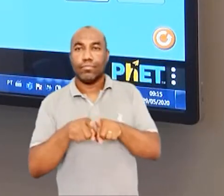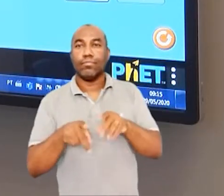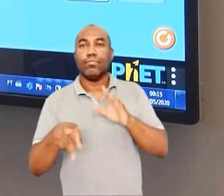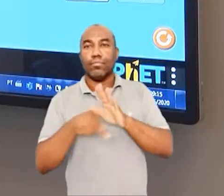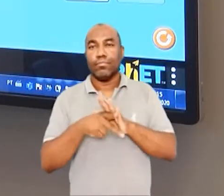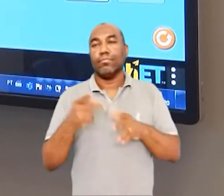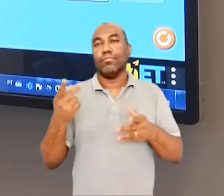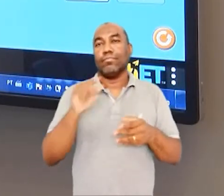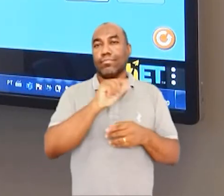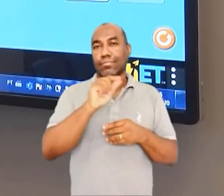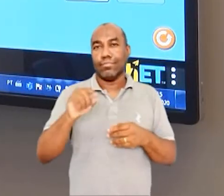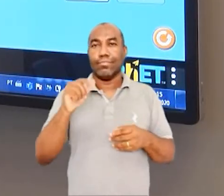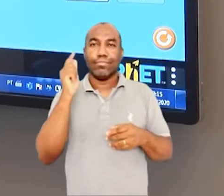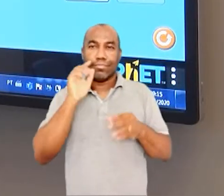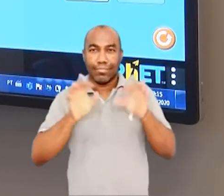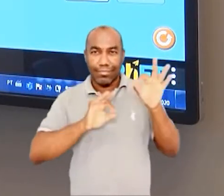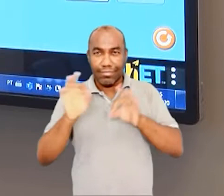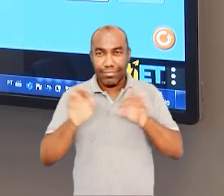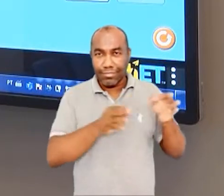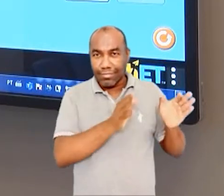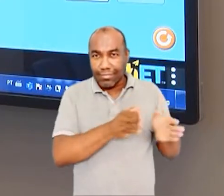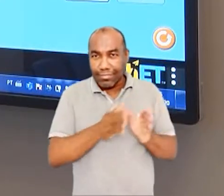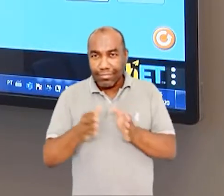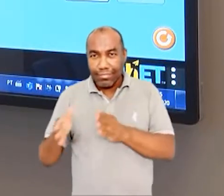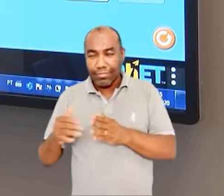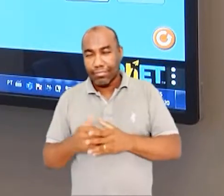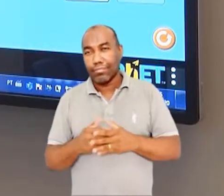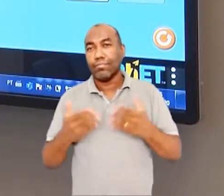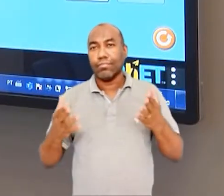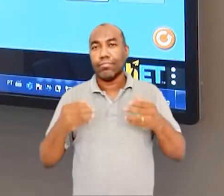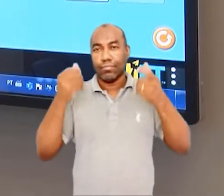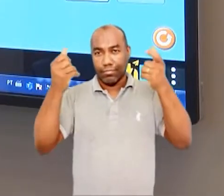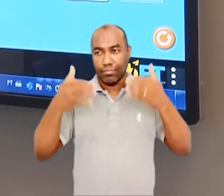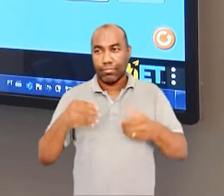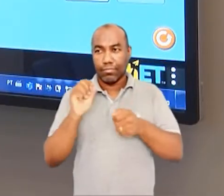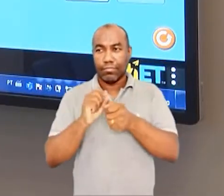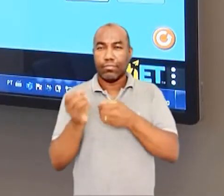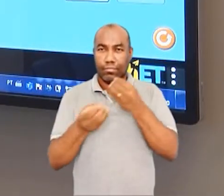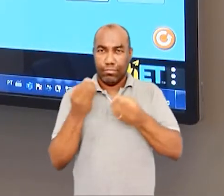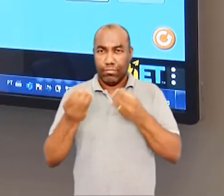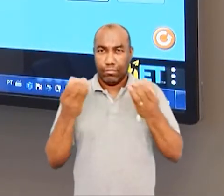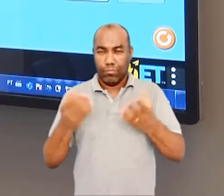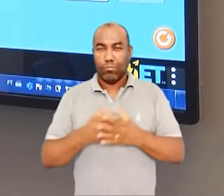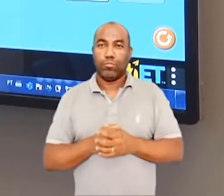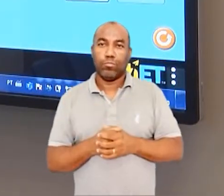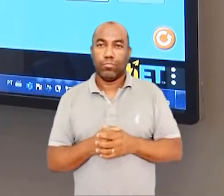CD, candelas, né? É o iluminamento. Vamos lá então, vamos